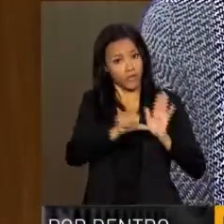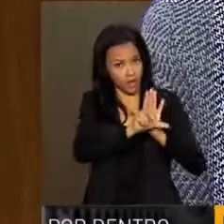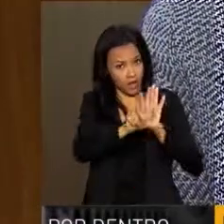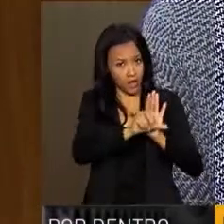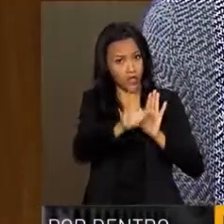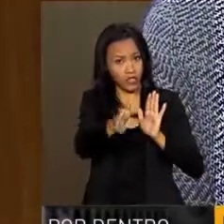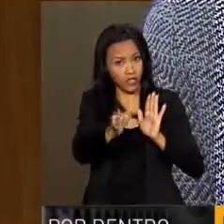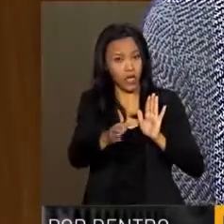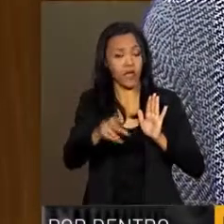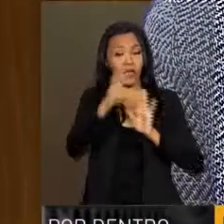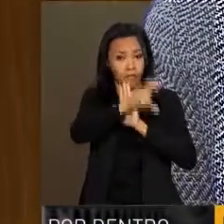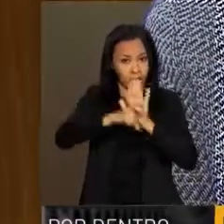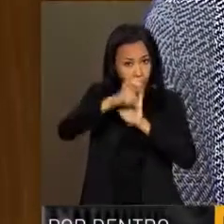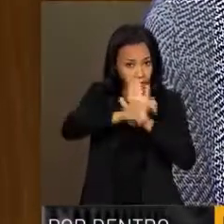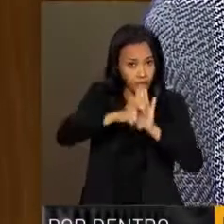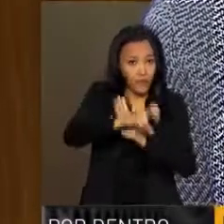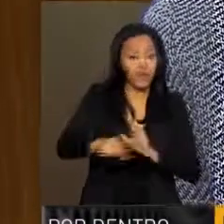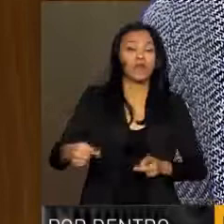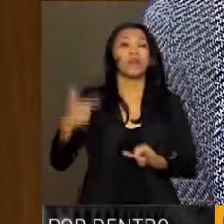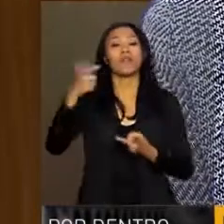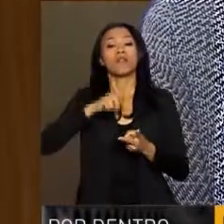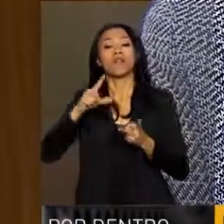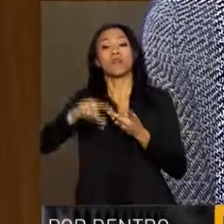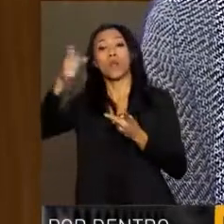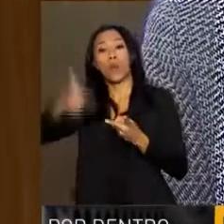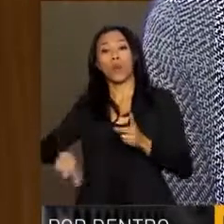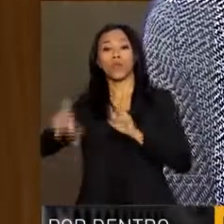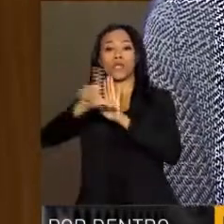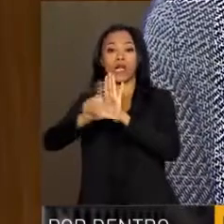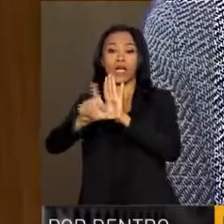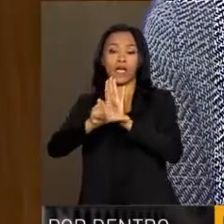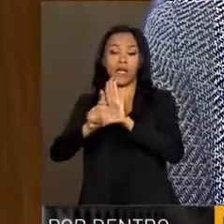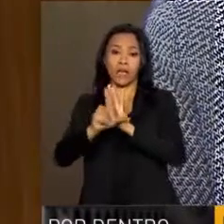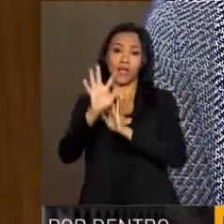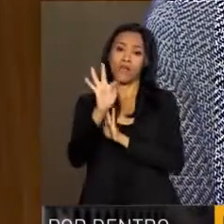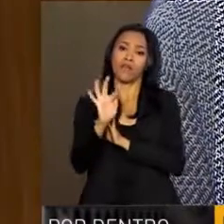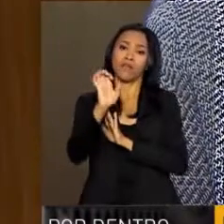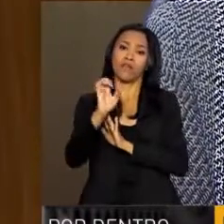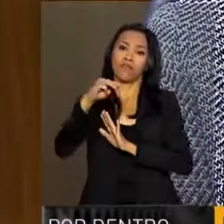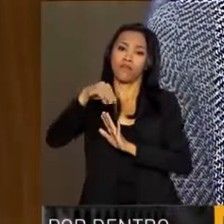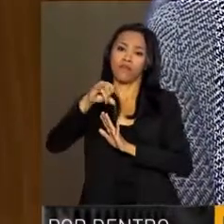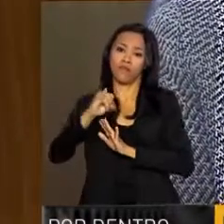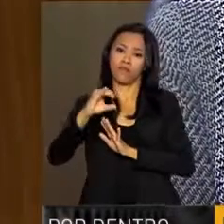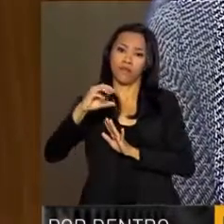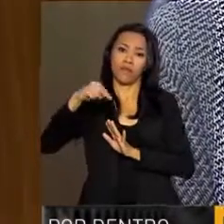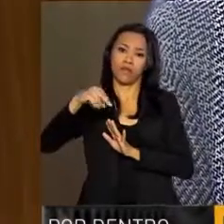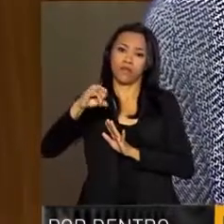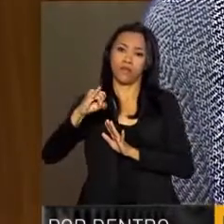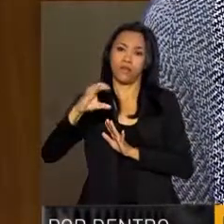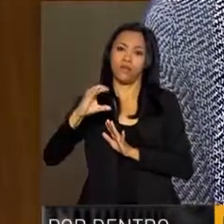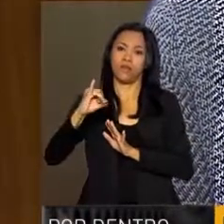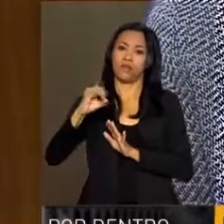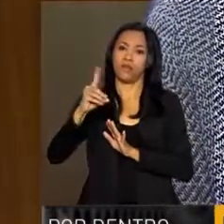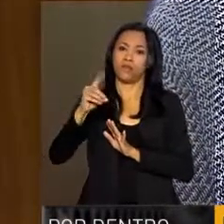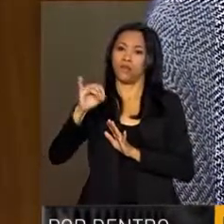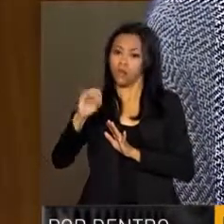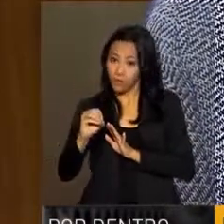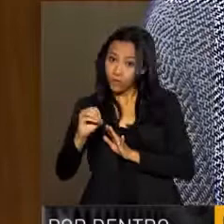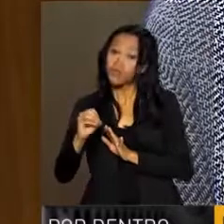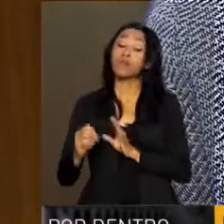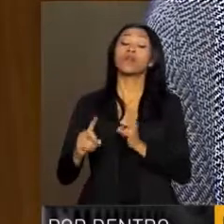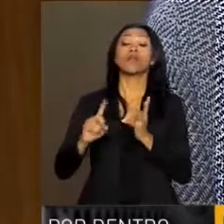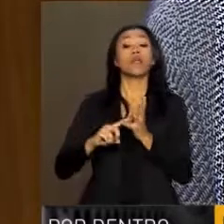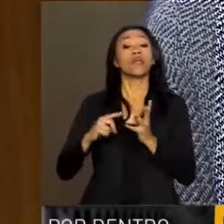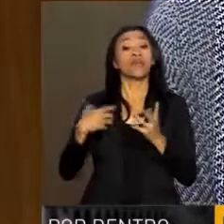temos do feminismo a lei do feminicídio e que isso vem nós vamos buscando para que nós possamos fazer cumprir e ea